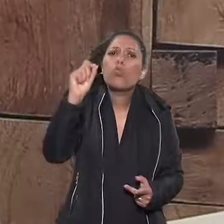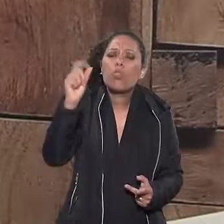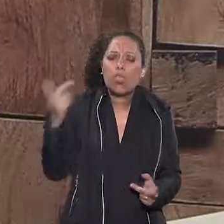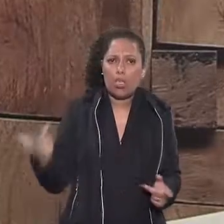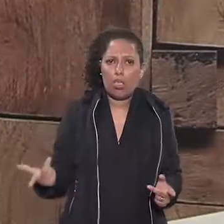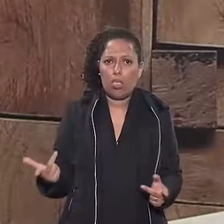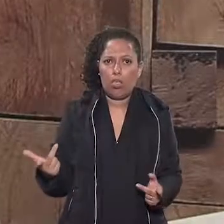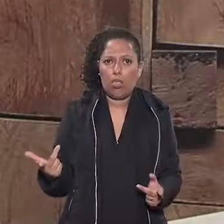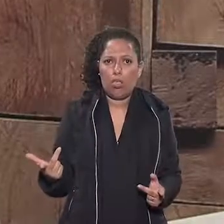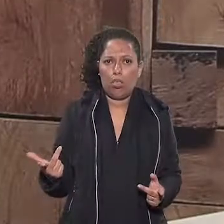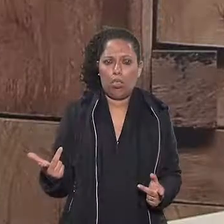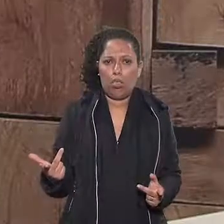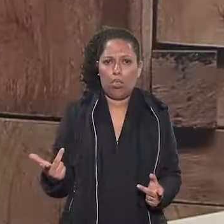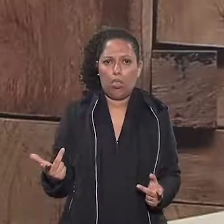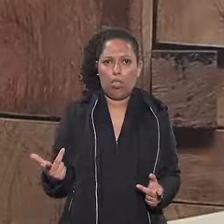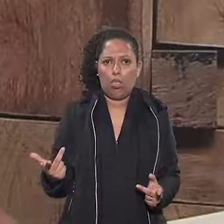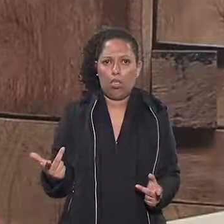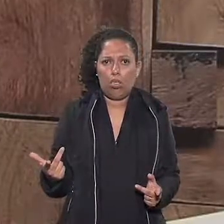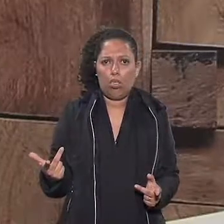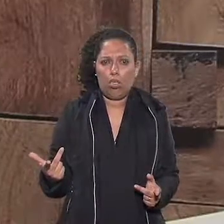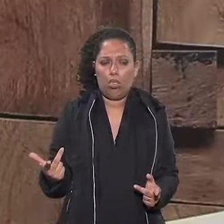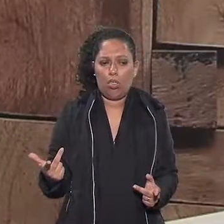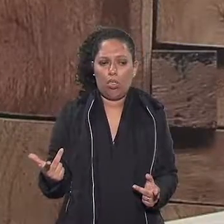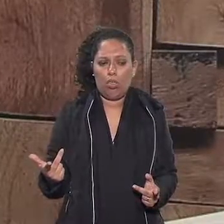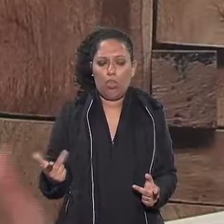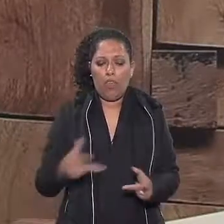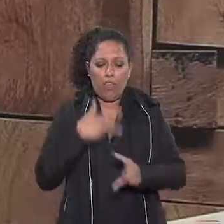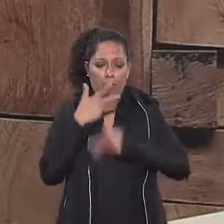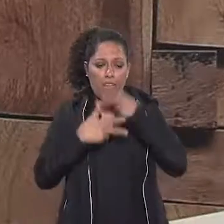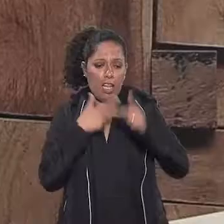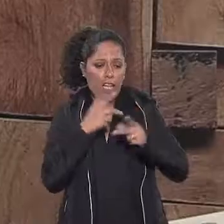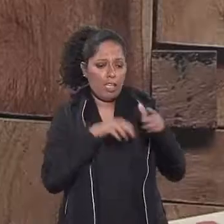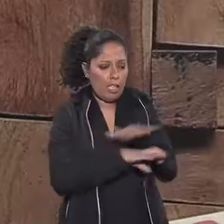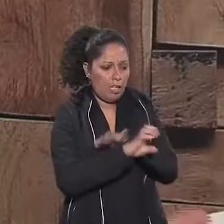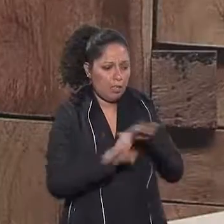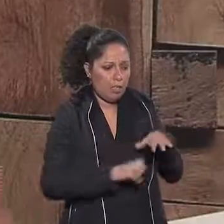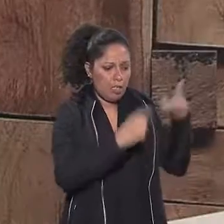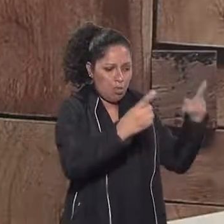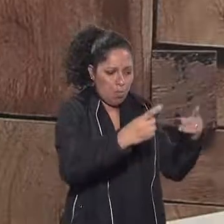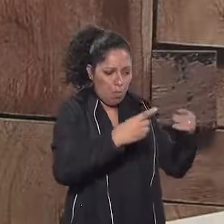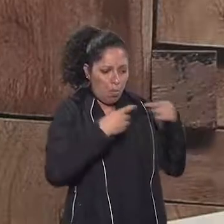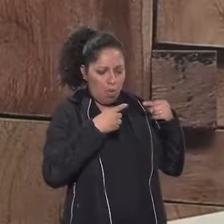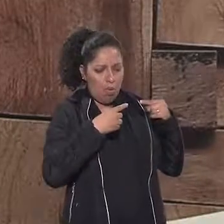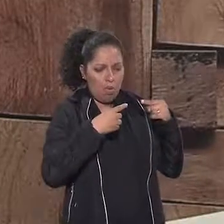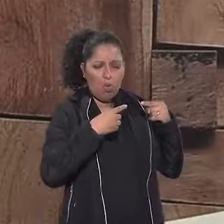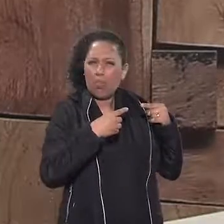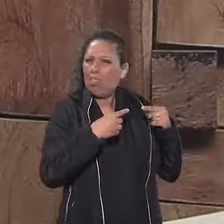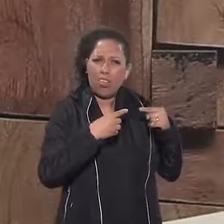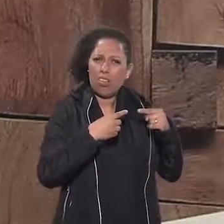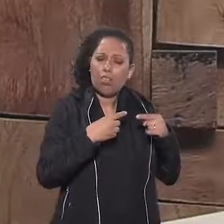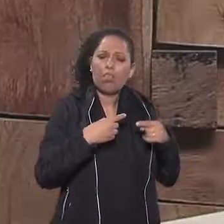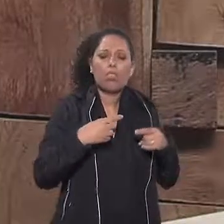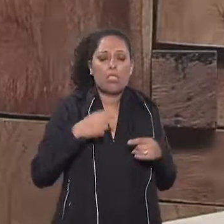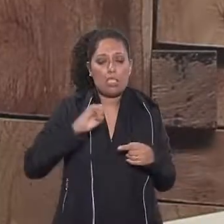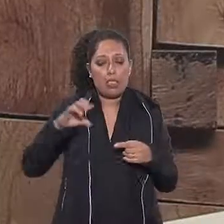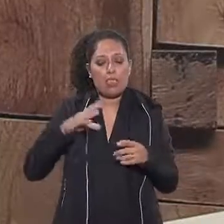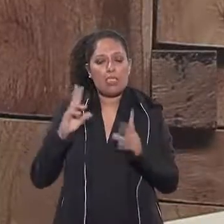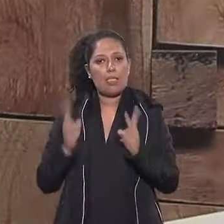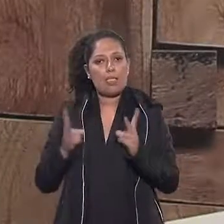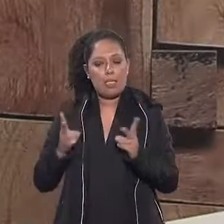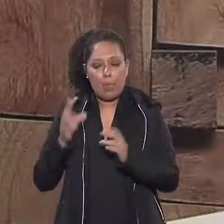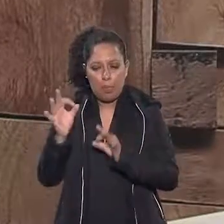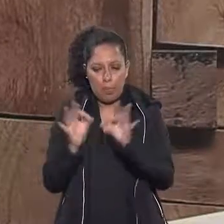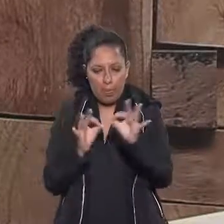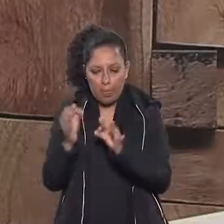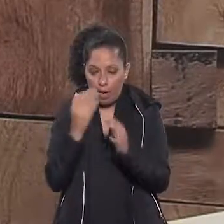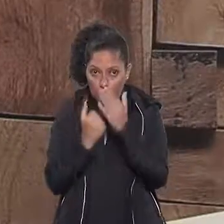não transferir isso para outra pessoa ou uma empresa. Então, se você cozinha, geralmente você